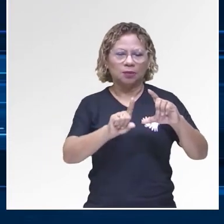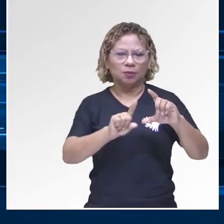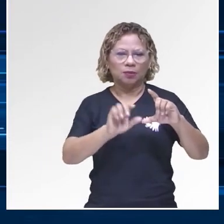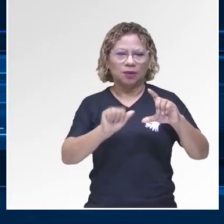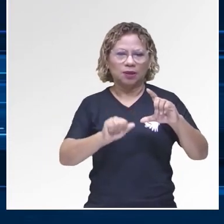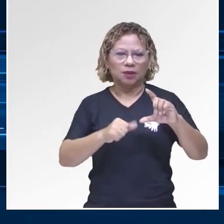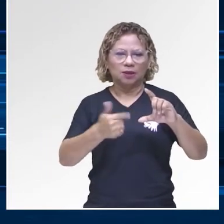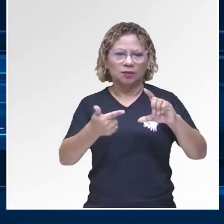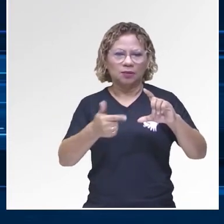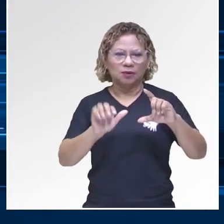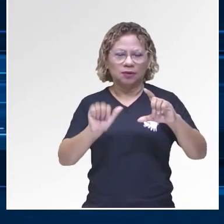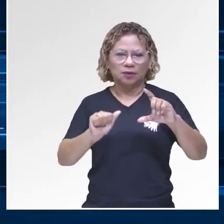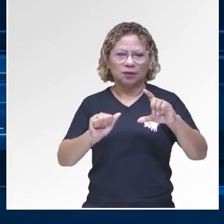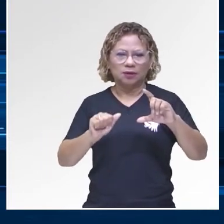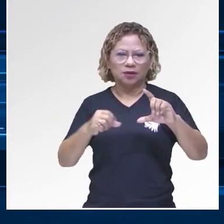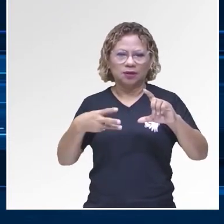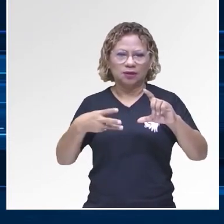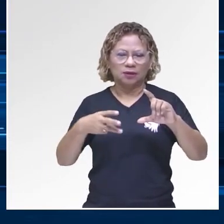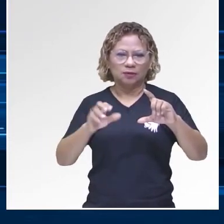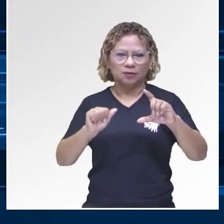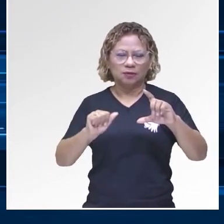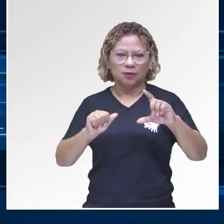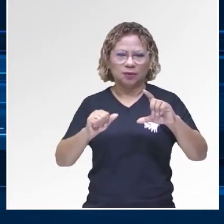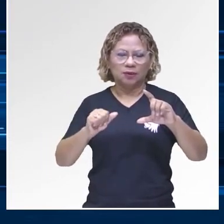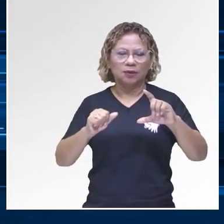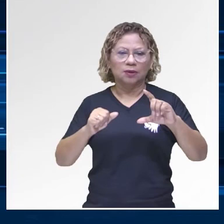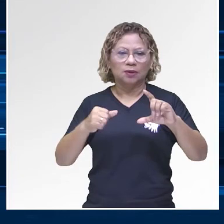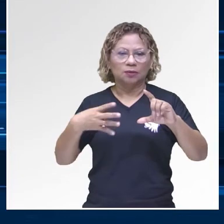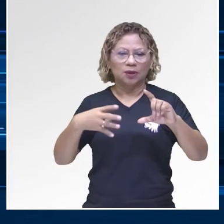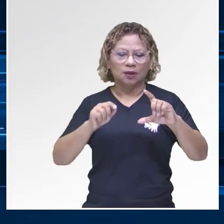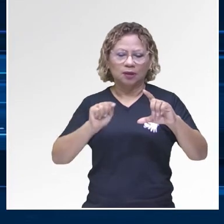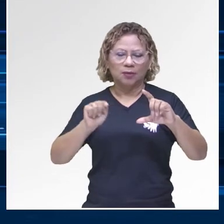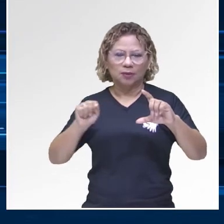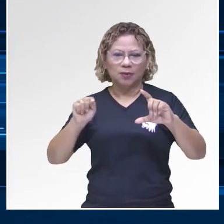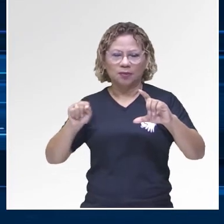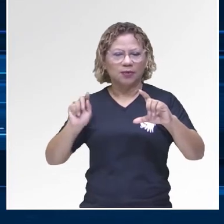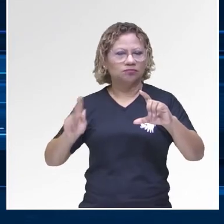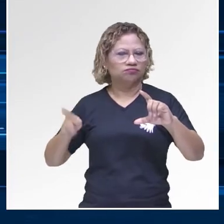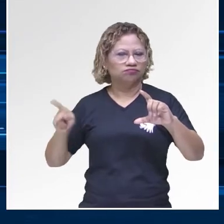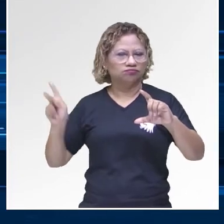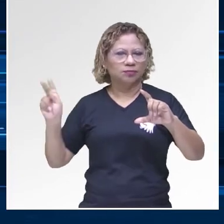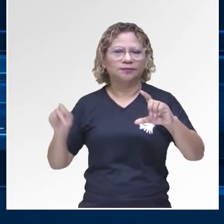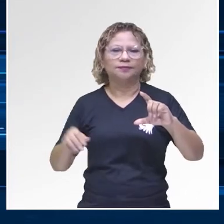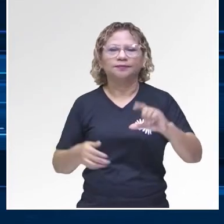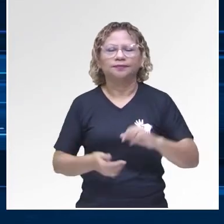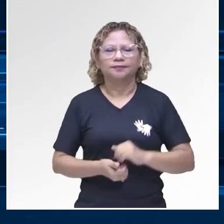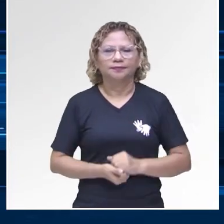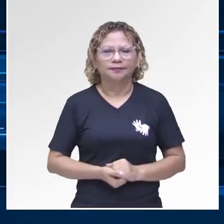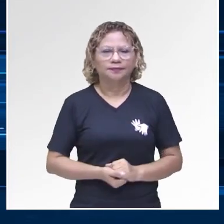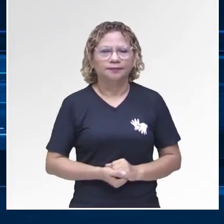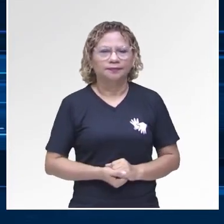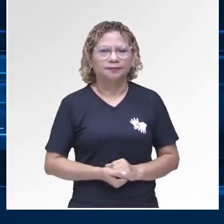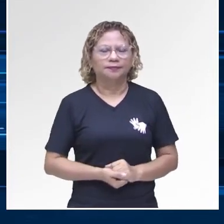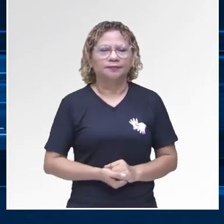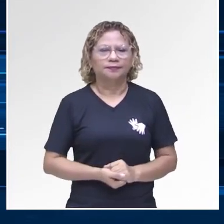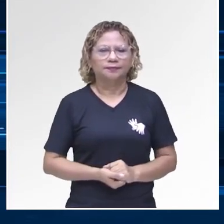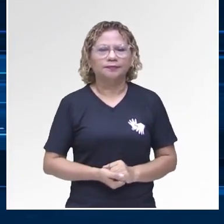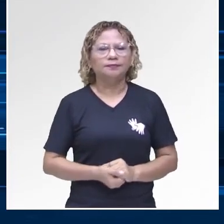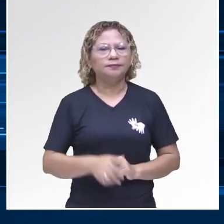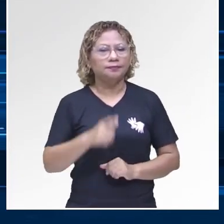A3, aqui é o A4, isso vai embora. O A16, que é o